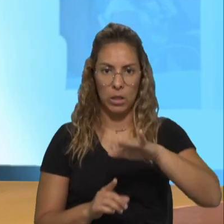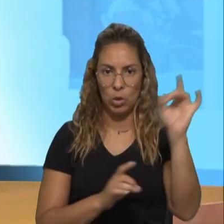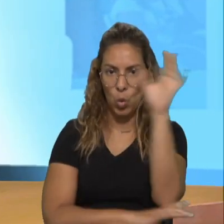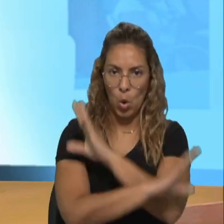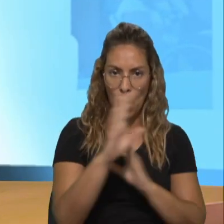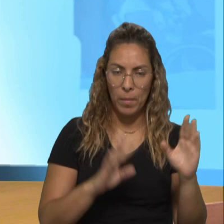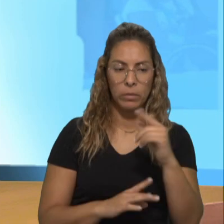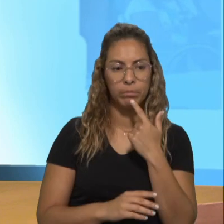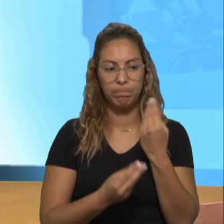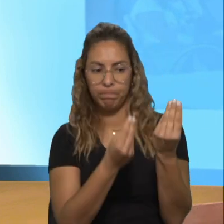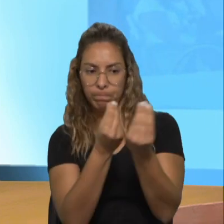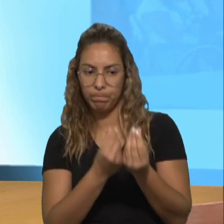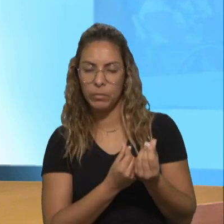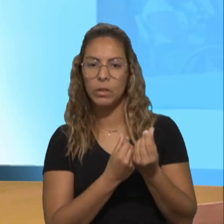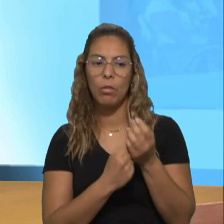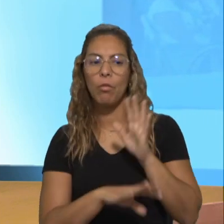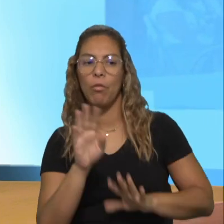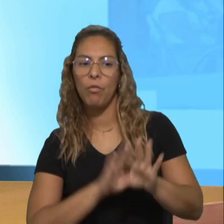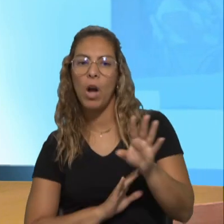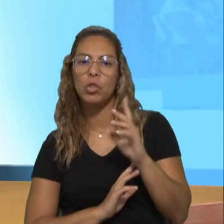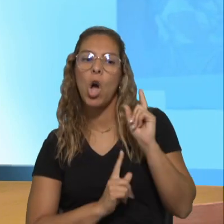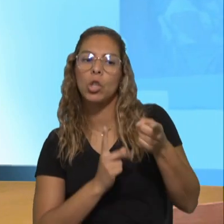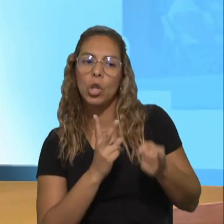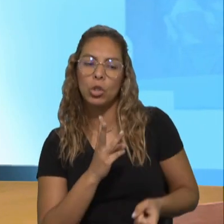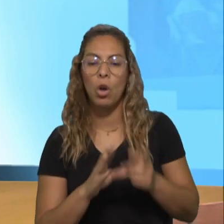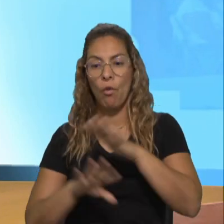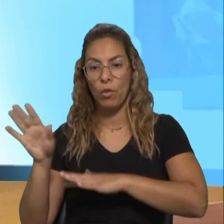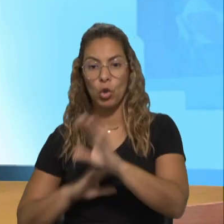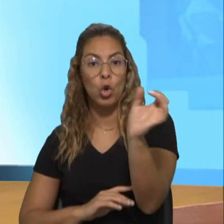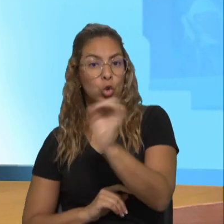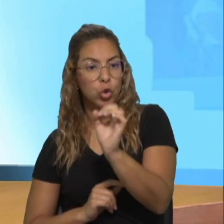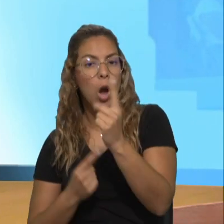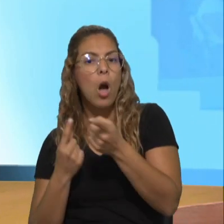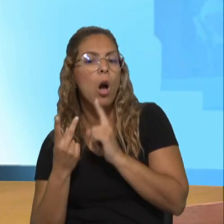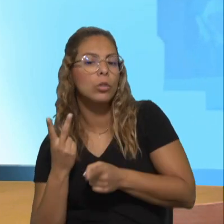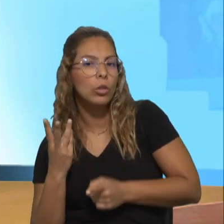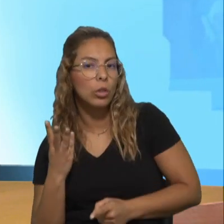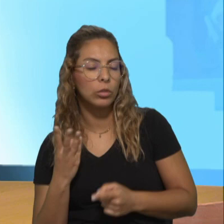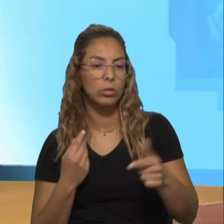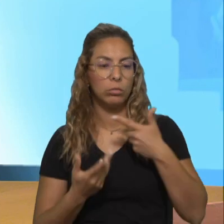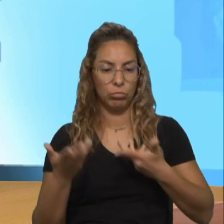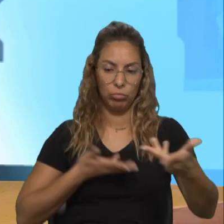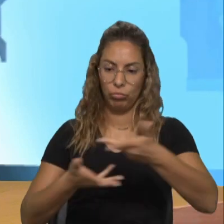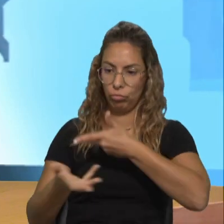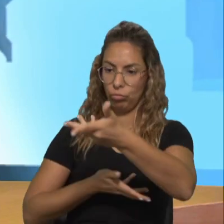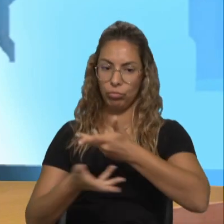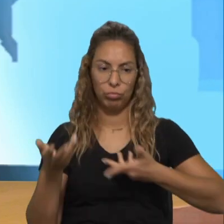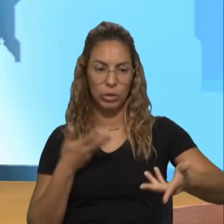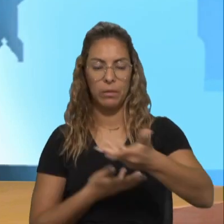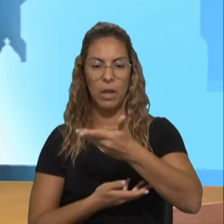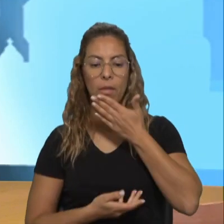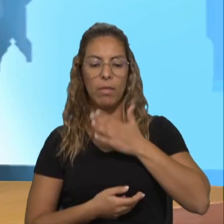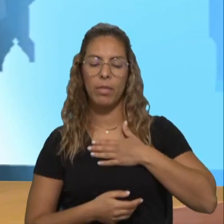outra perspectiva daquilo que se faz ou que não se faz e que nós podemos ir partilhando uns com os outros. Portanto, acaba por me